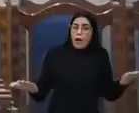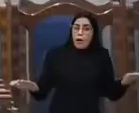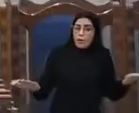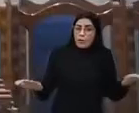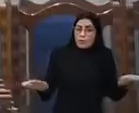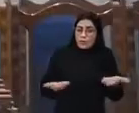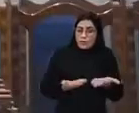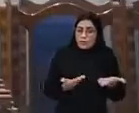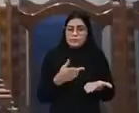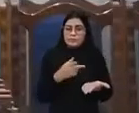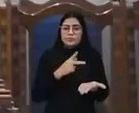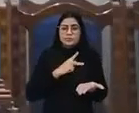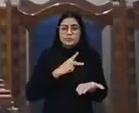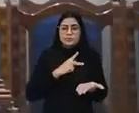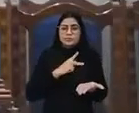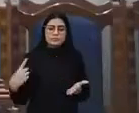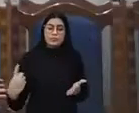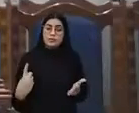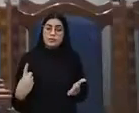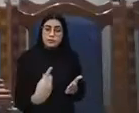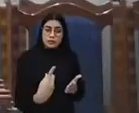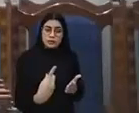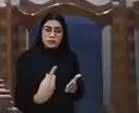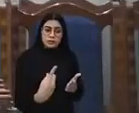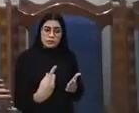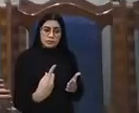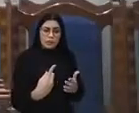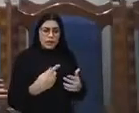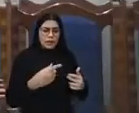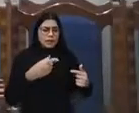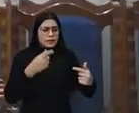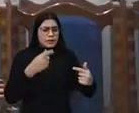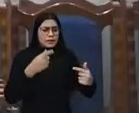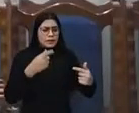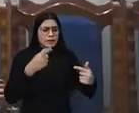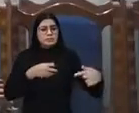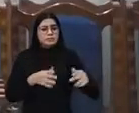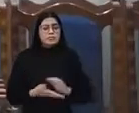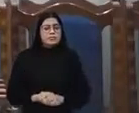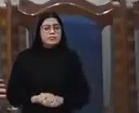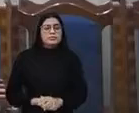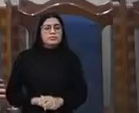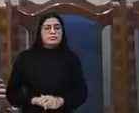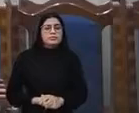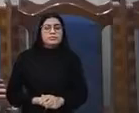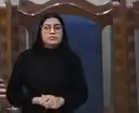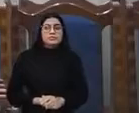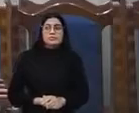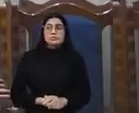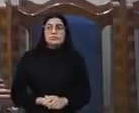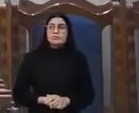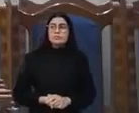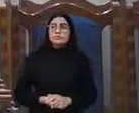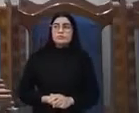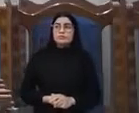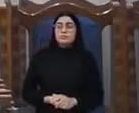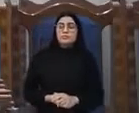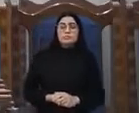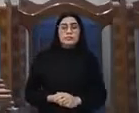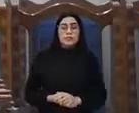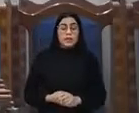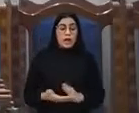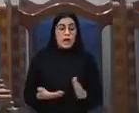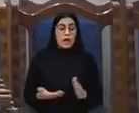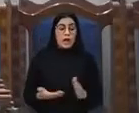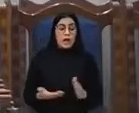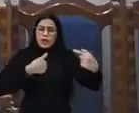apóstolo Paulo, desafiando as suas declarações. Paulo traz um Cristo ressuscitado.